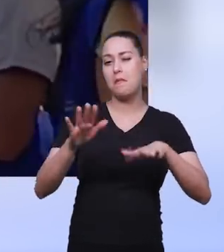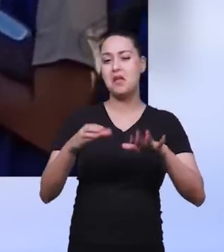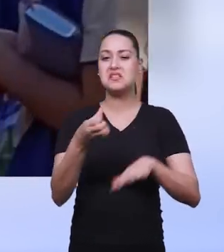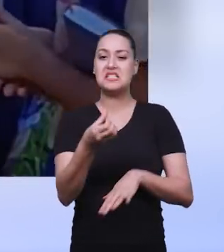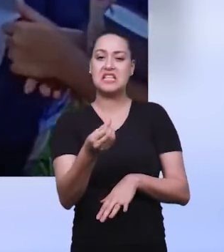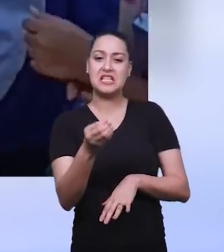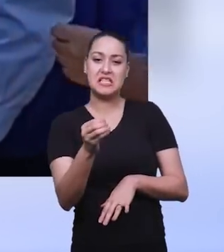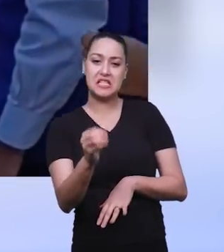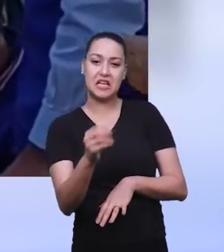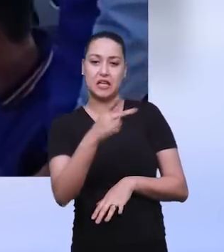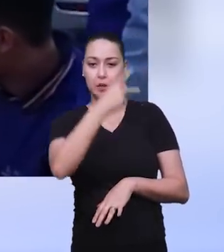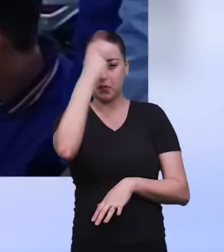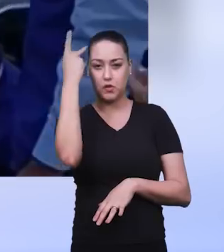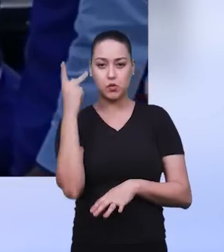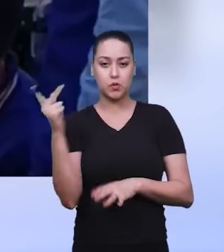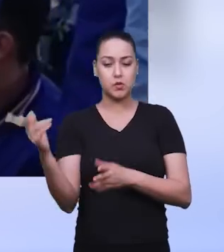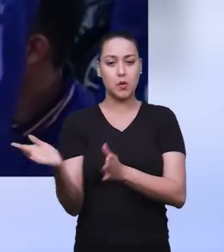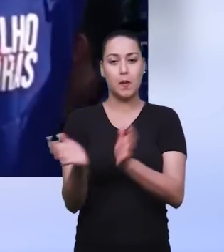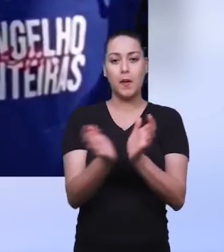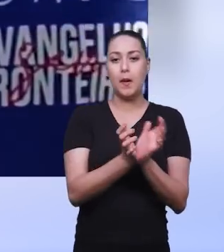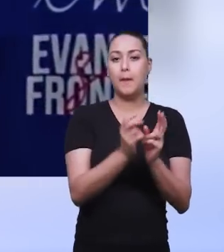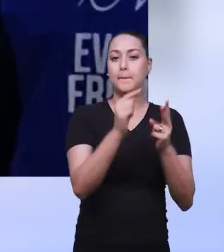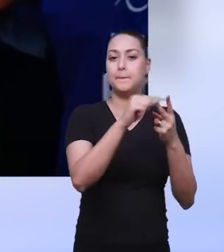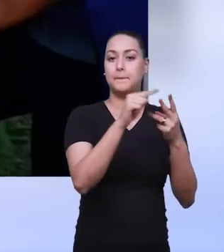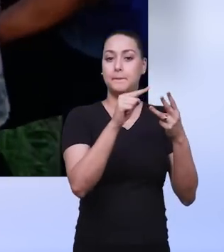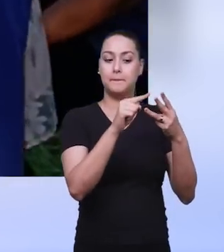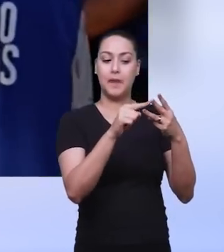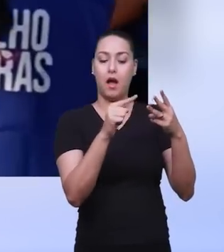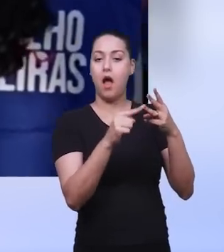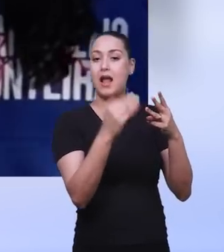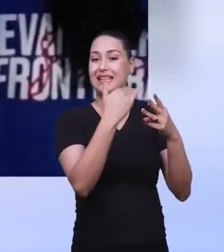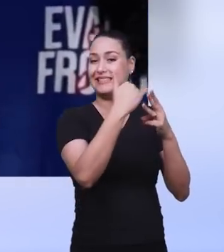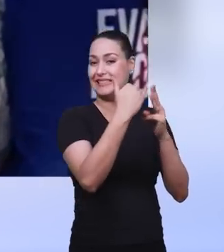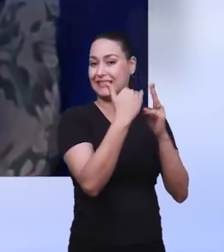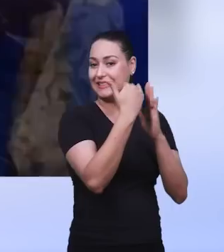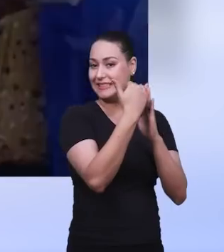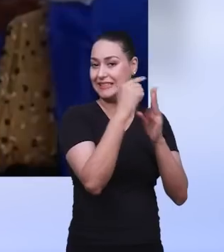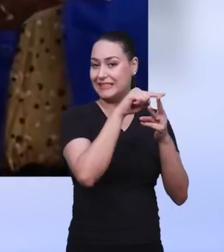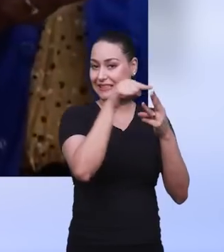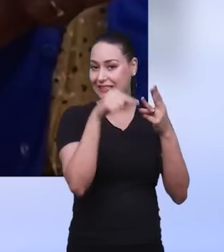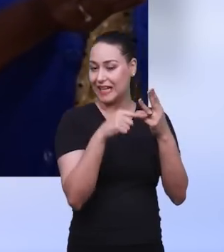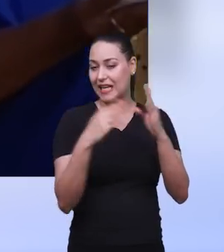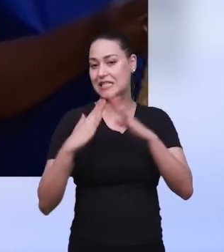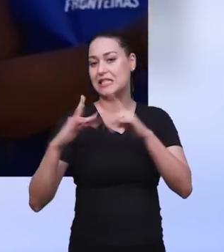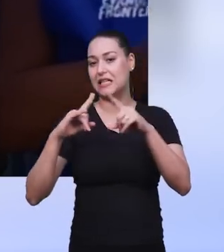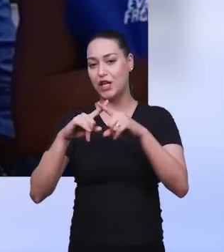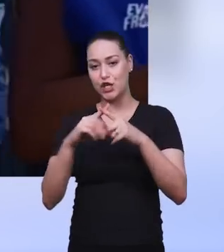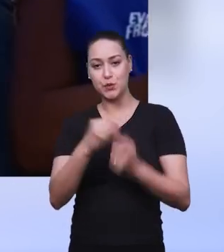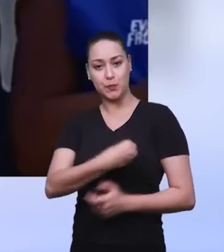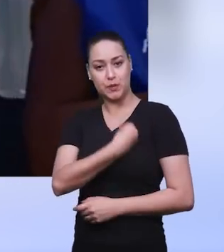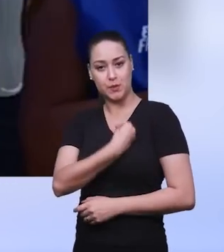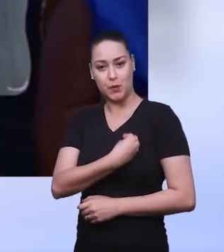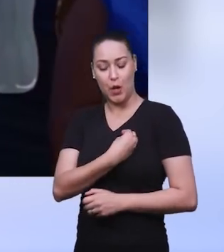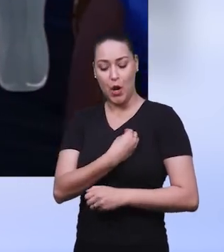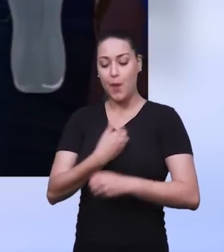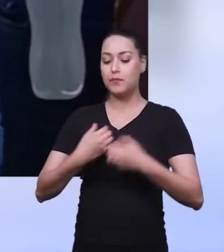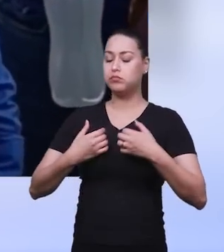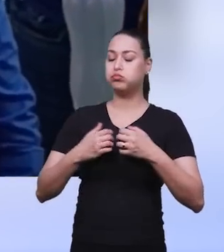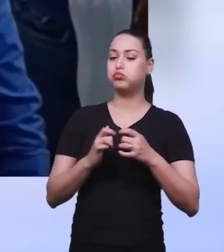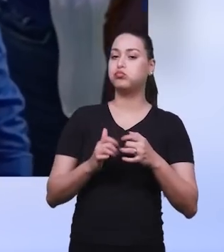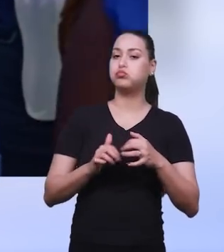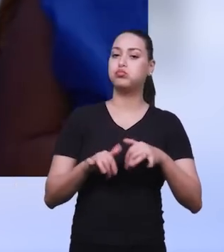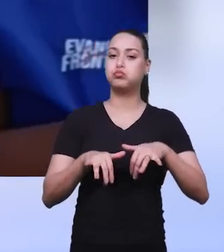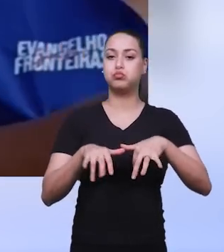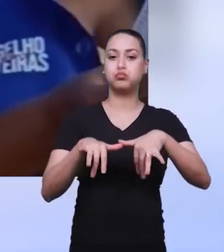60 irmãos das ICM Heliópolis, Lacerdópolis e Manoel Shell. O grupo saiu pelas ruas com